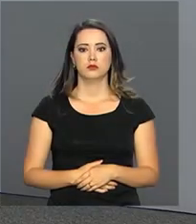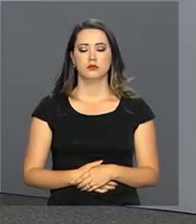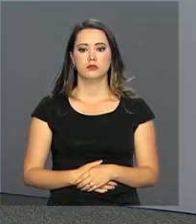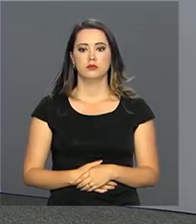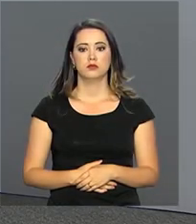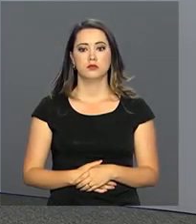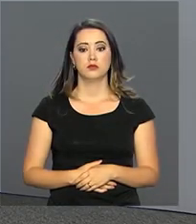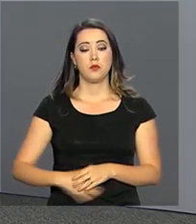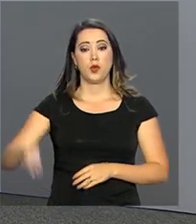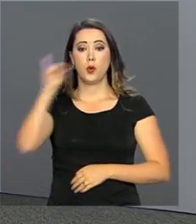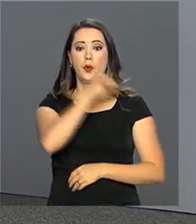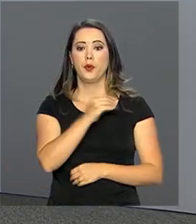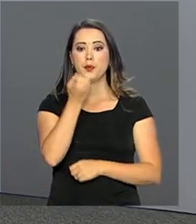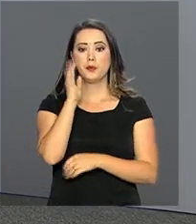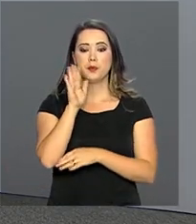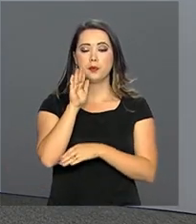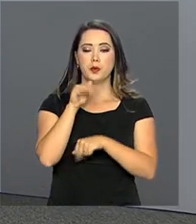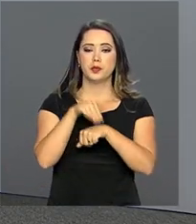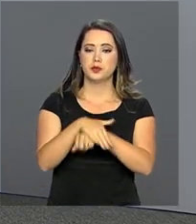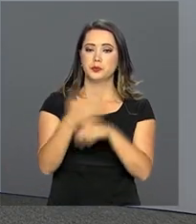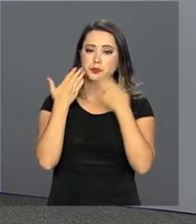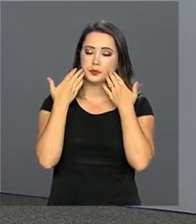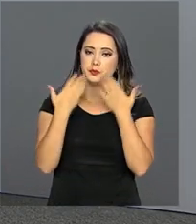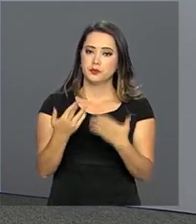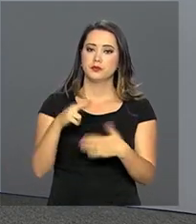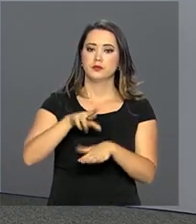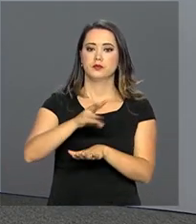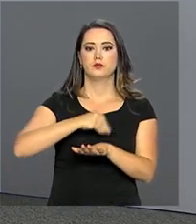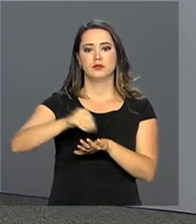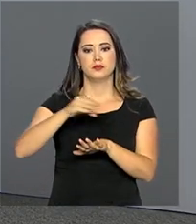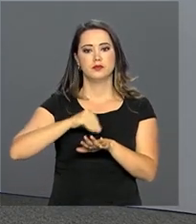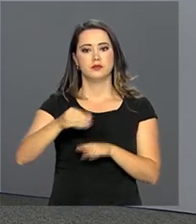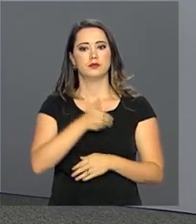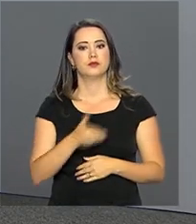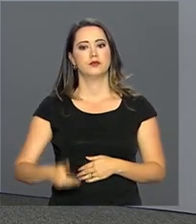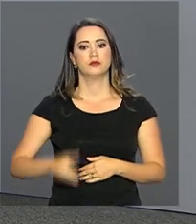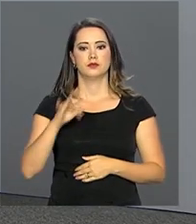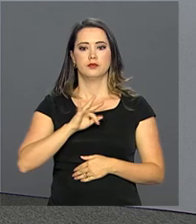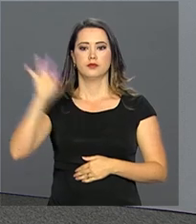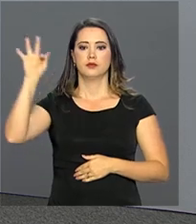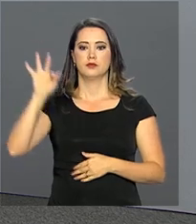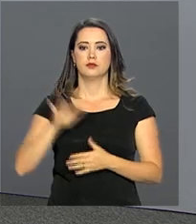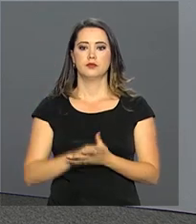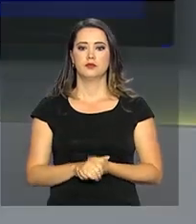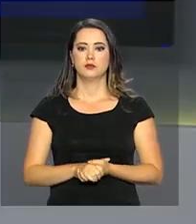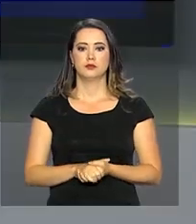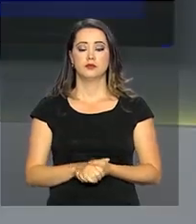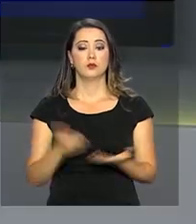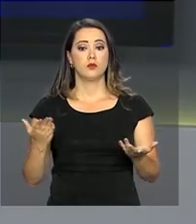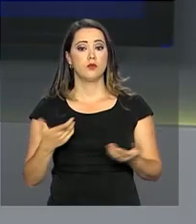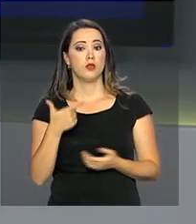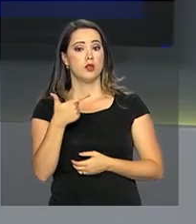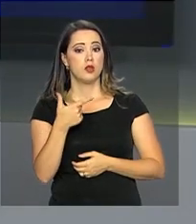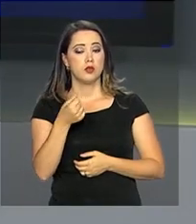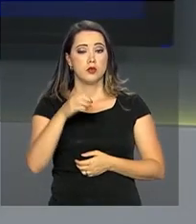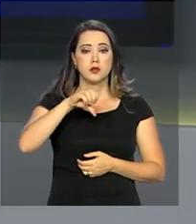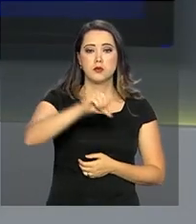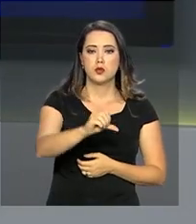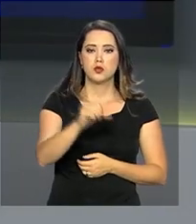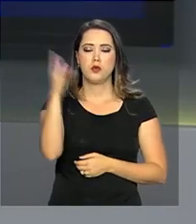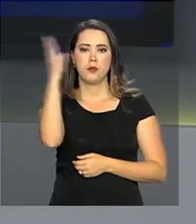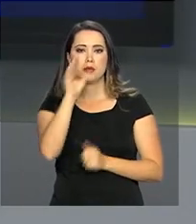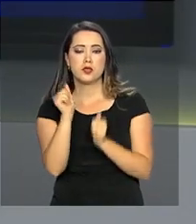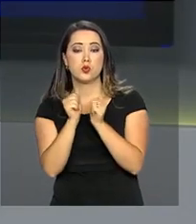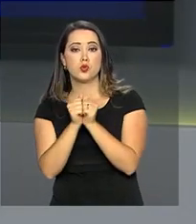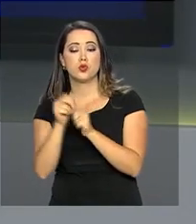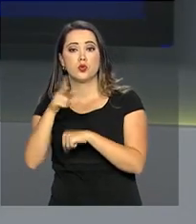olá boa noite começa agora o repórter nbr com as notícias do governo federal em 2019 brasil e vietnã